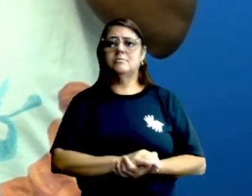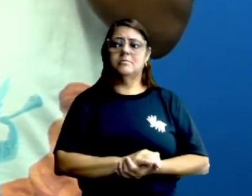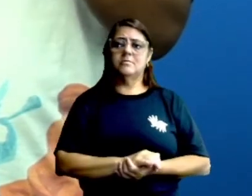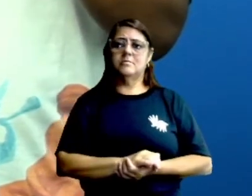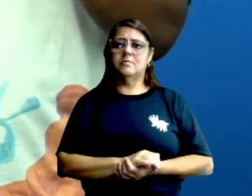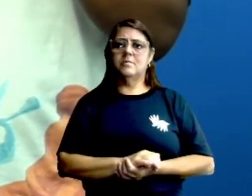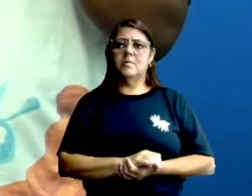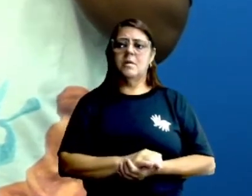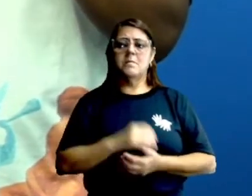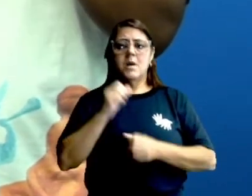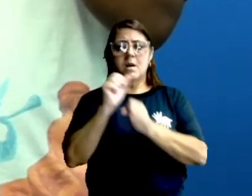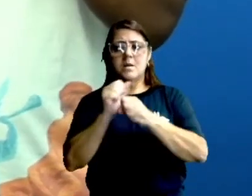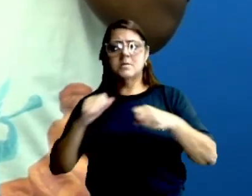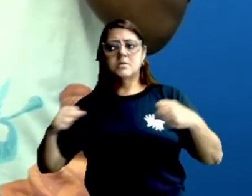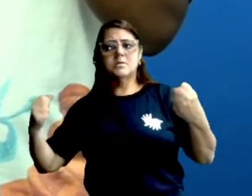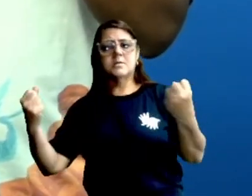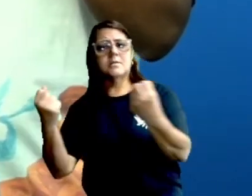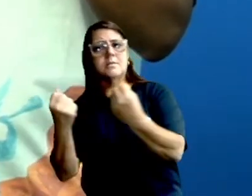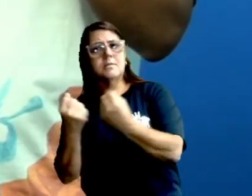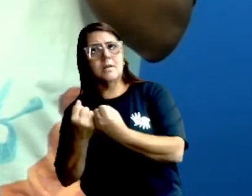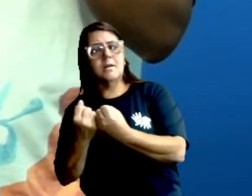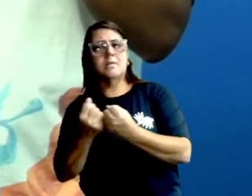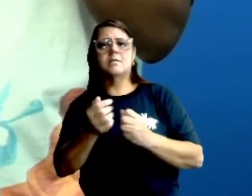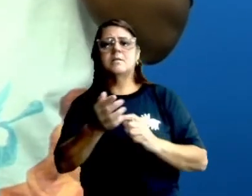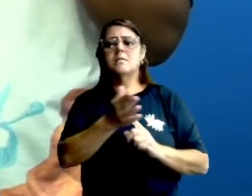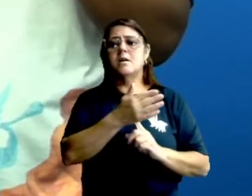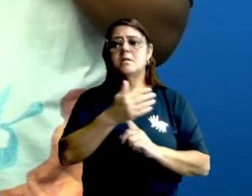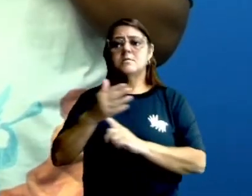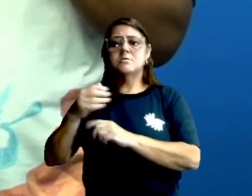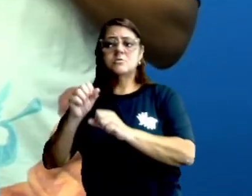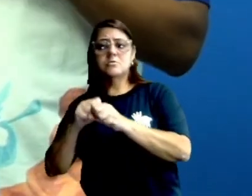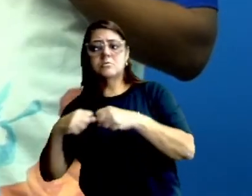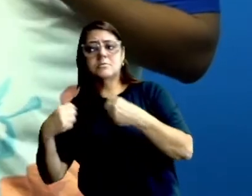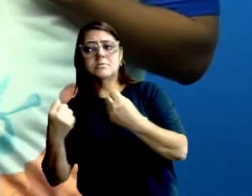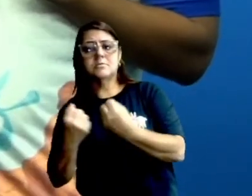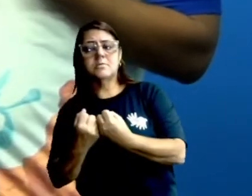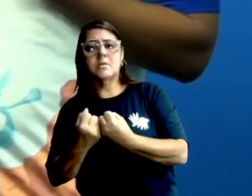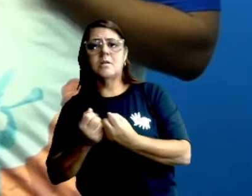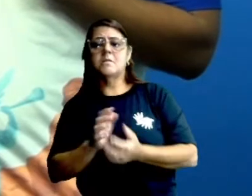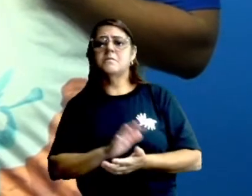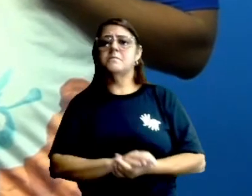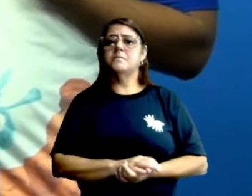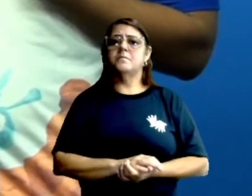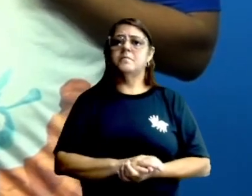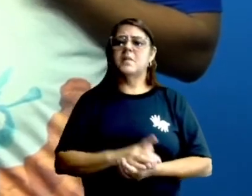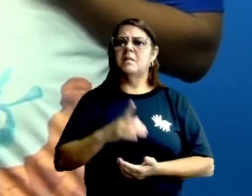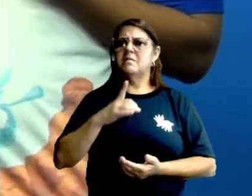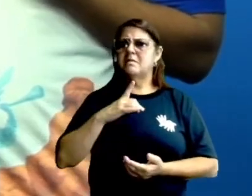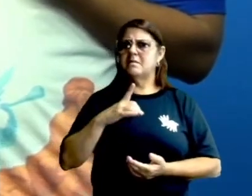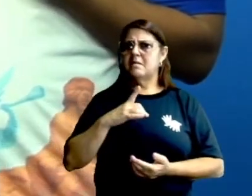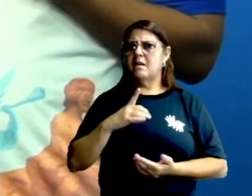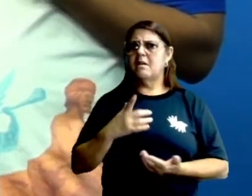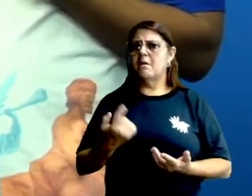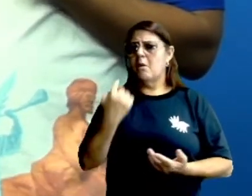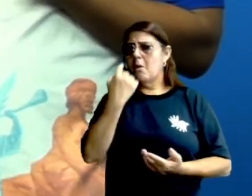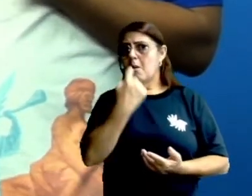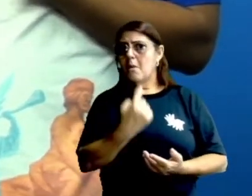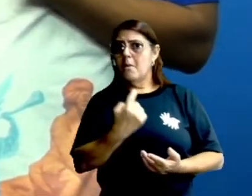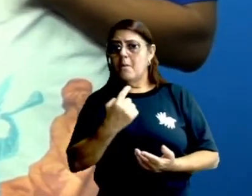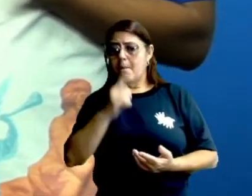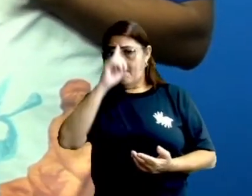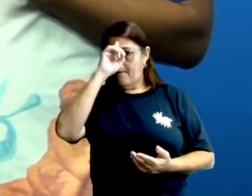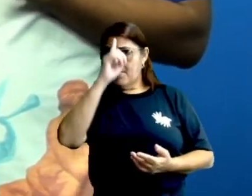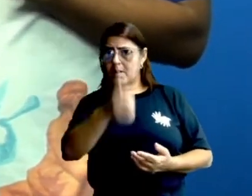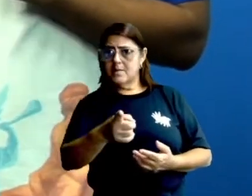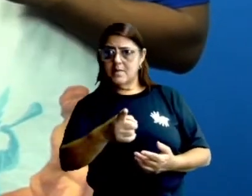a hierarquia social, perdão. Eles tinham semelhança na questão da hierarquia social rígida, né, existia uma elite, né, e aí essa elite